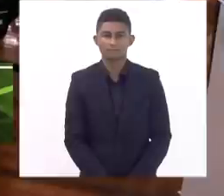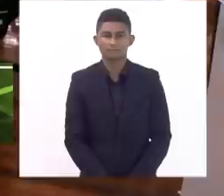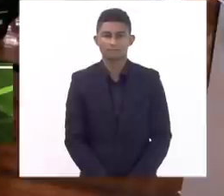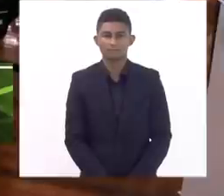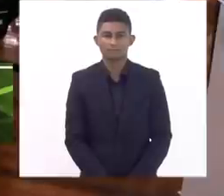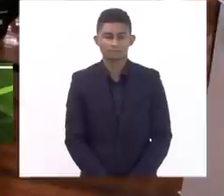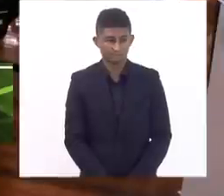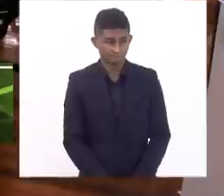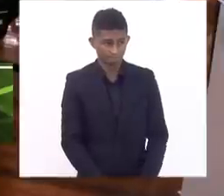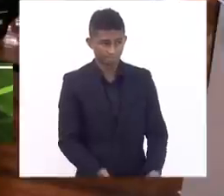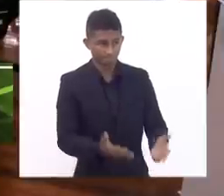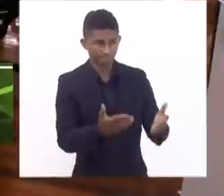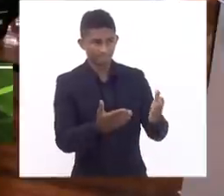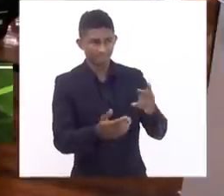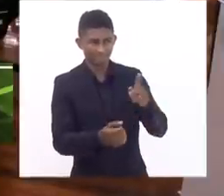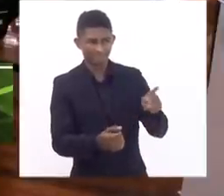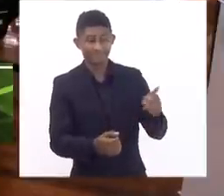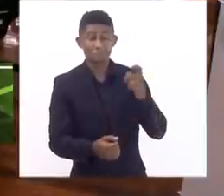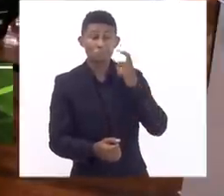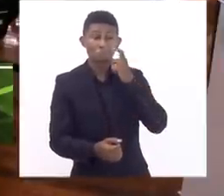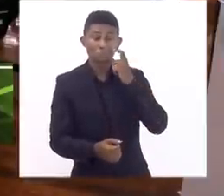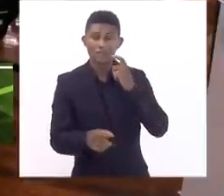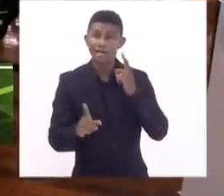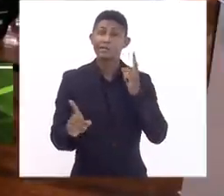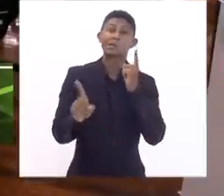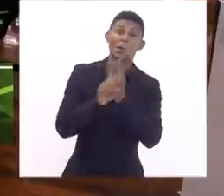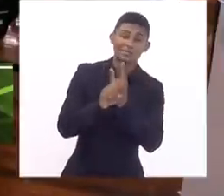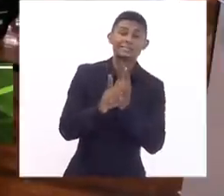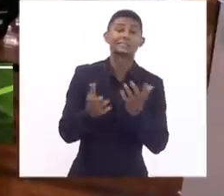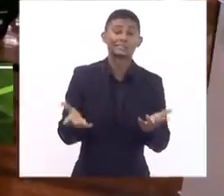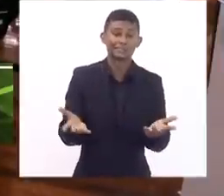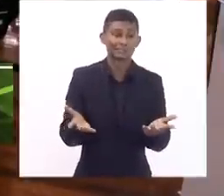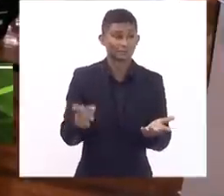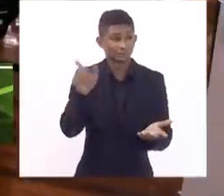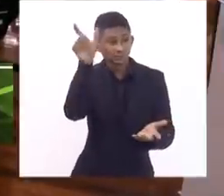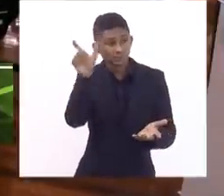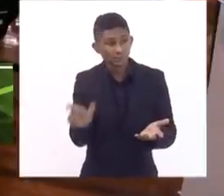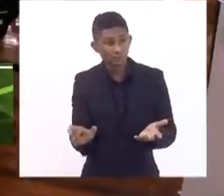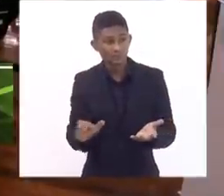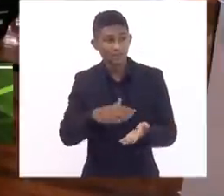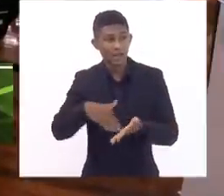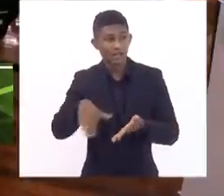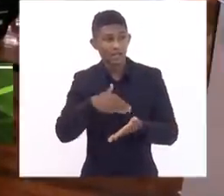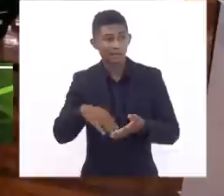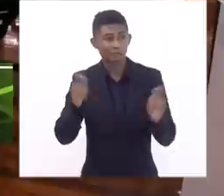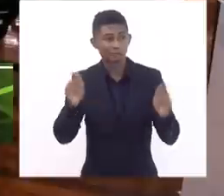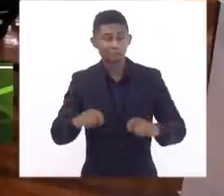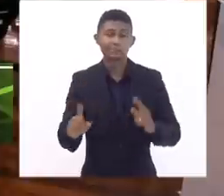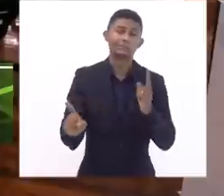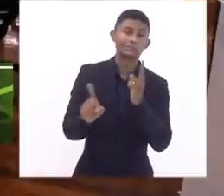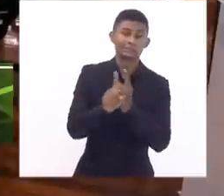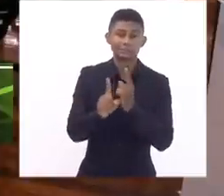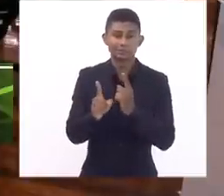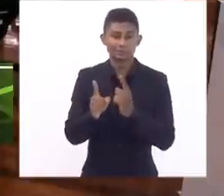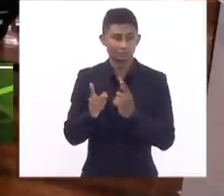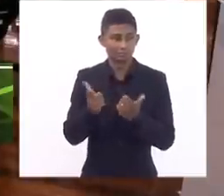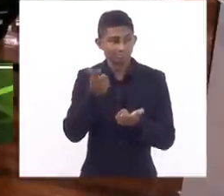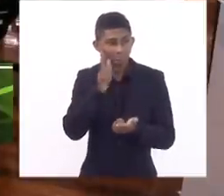Senhor presidente, o problema vai ser achar, né? O quê? O secretário. Se encontrar, eu tenho que falar com